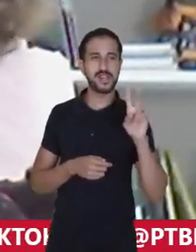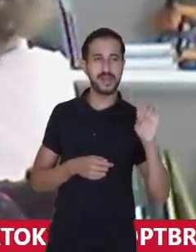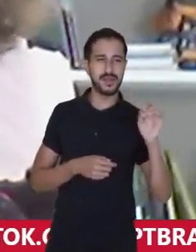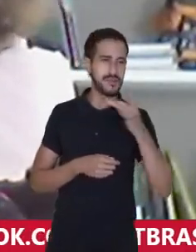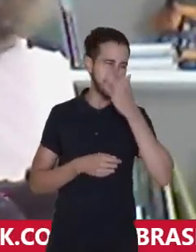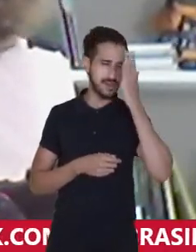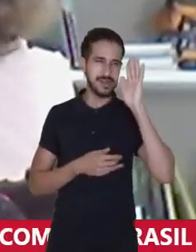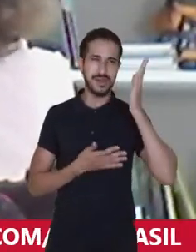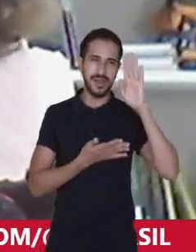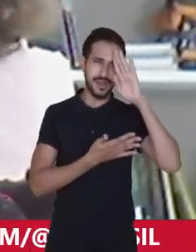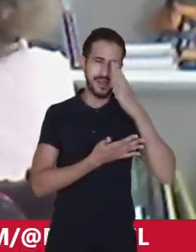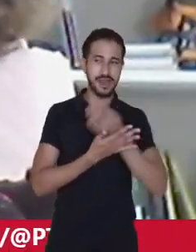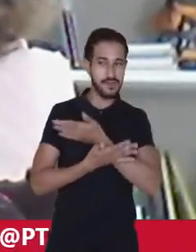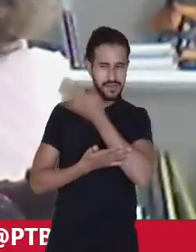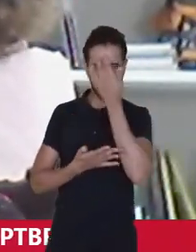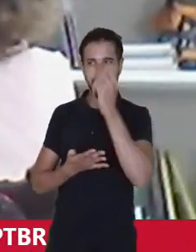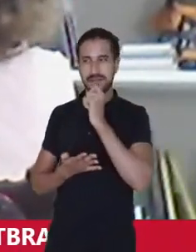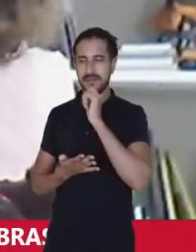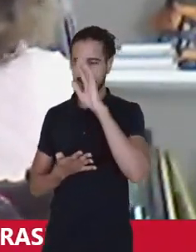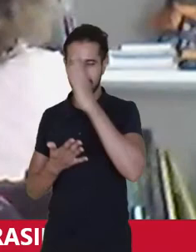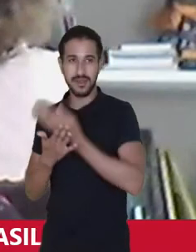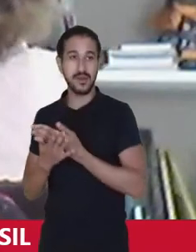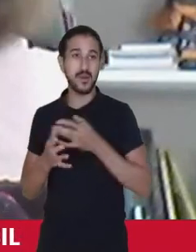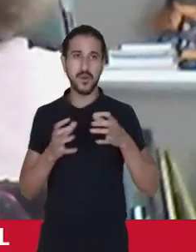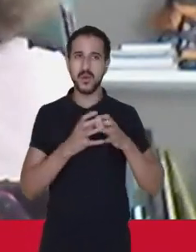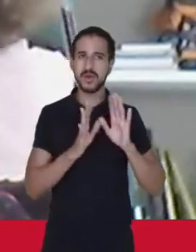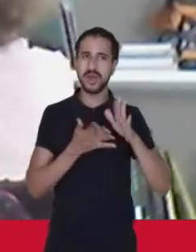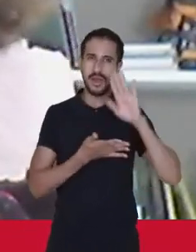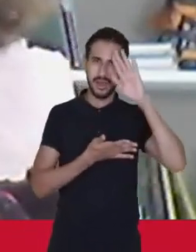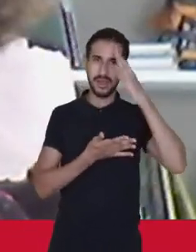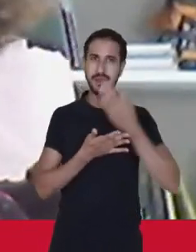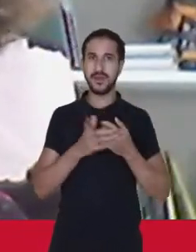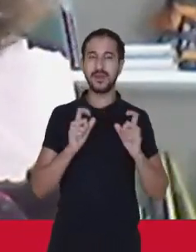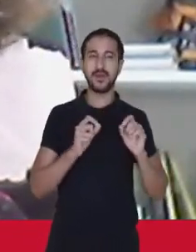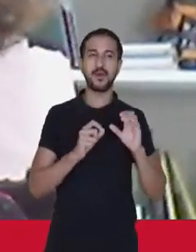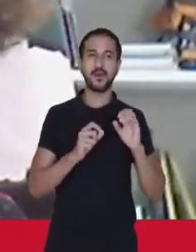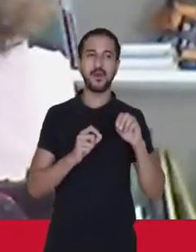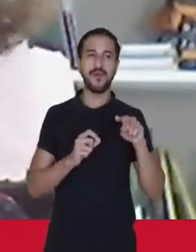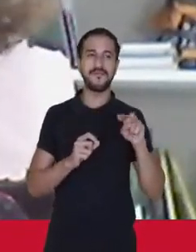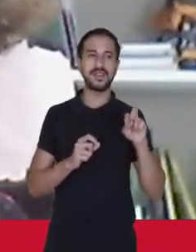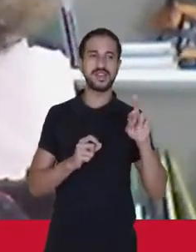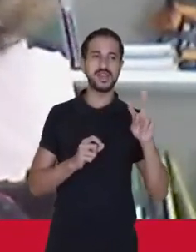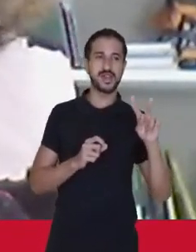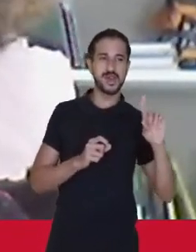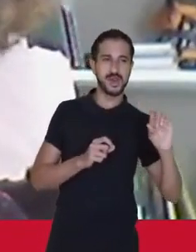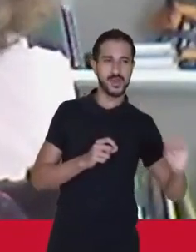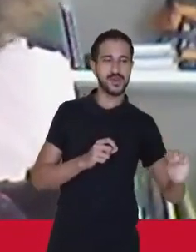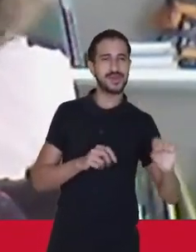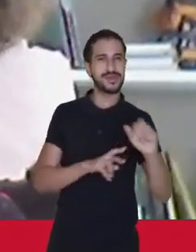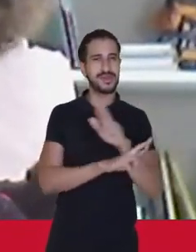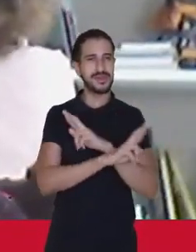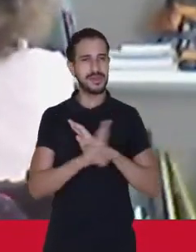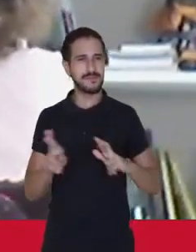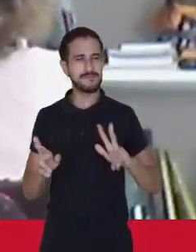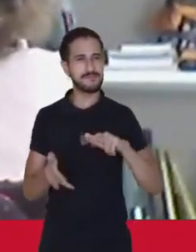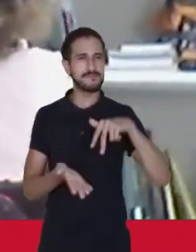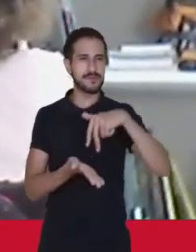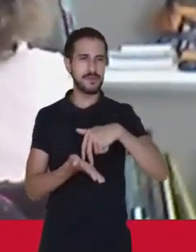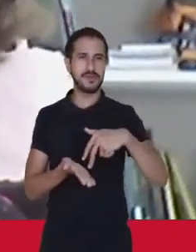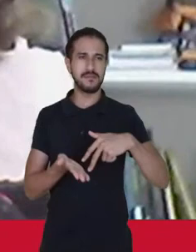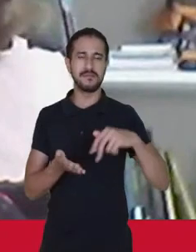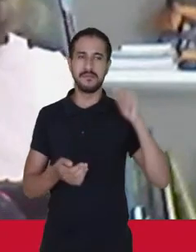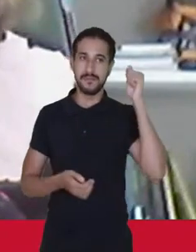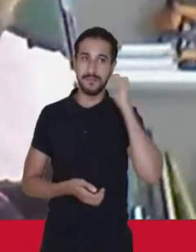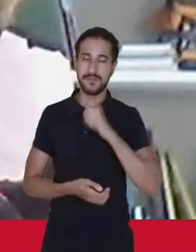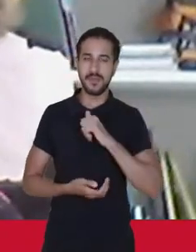falando ainda dos não convertidos, já estou chamando dos convertidos, falando para os convertidos em relação a esse protagonismo das